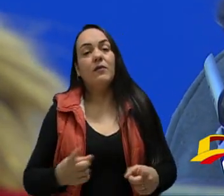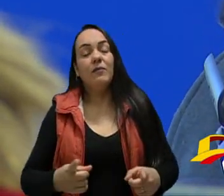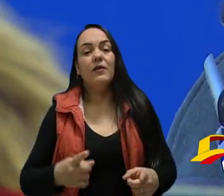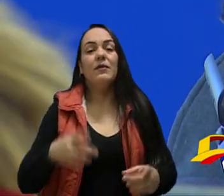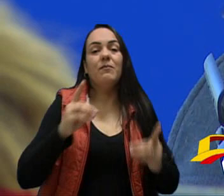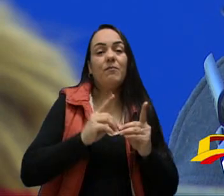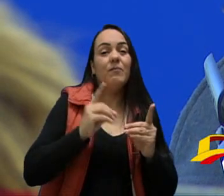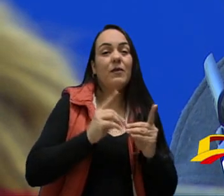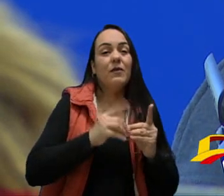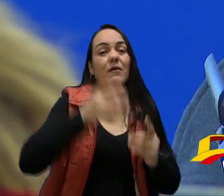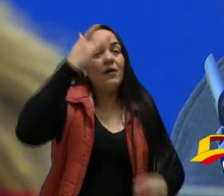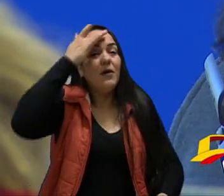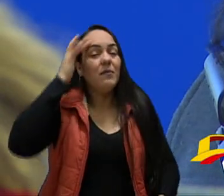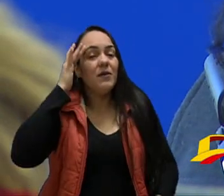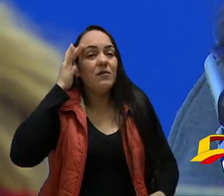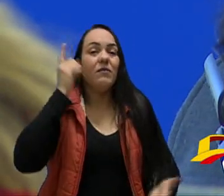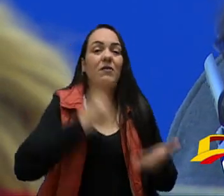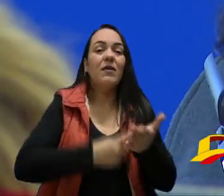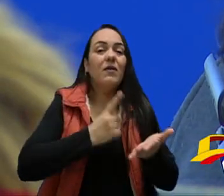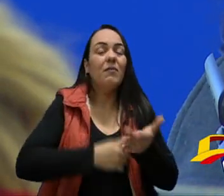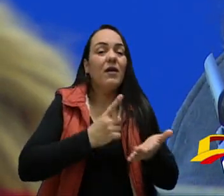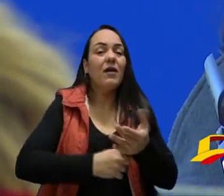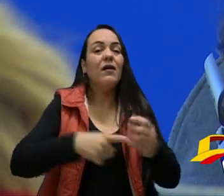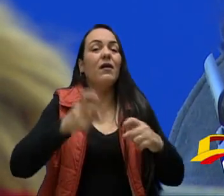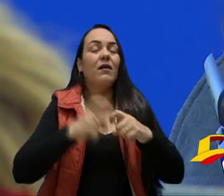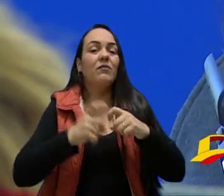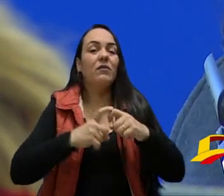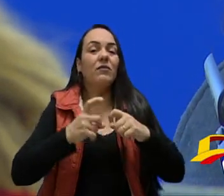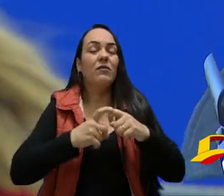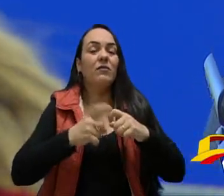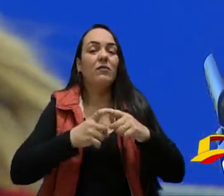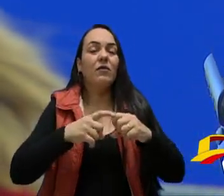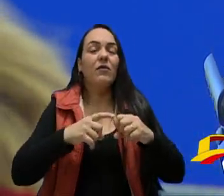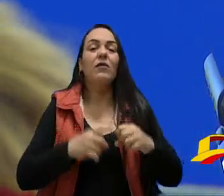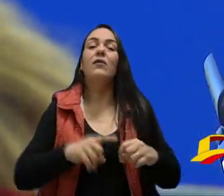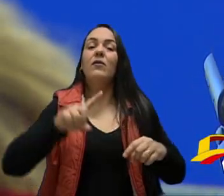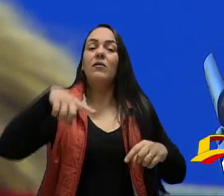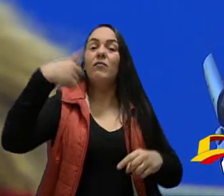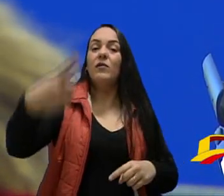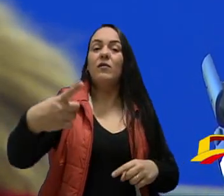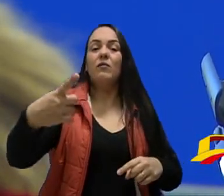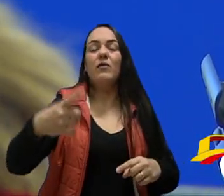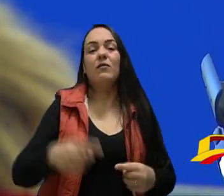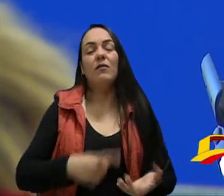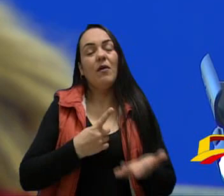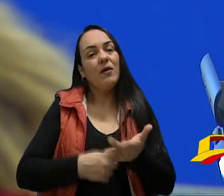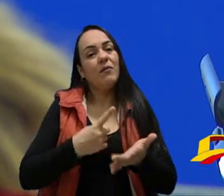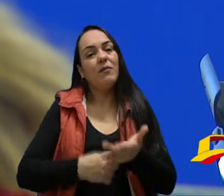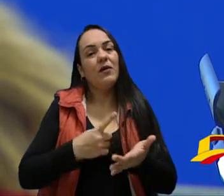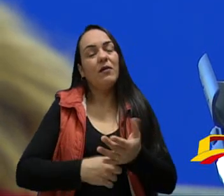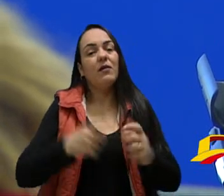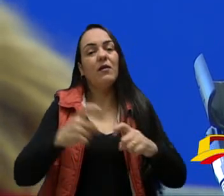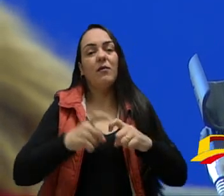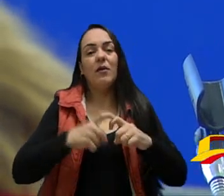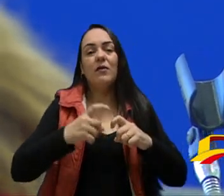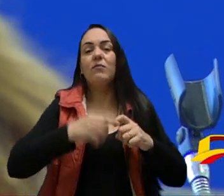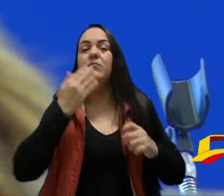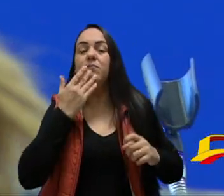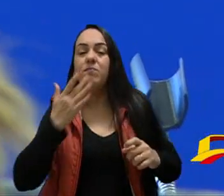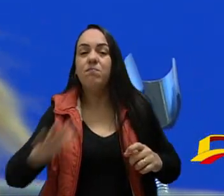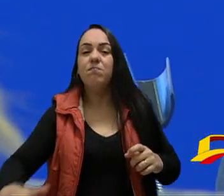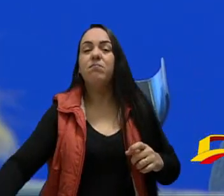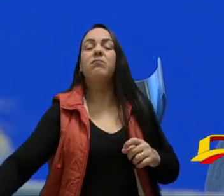paciente ele ele quer marcar uma consulta tosa acolhimento e for necessário marcar uma consulta com pediatra